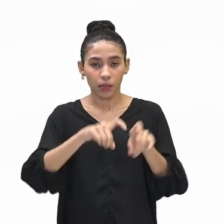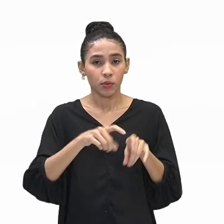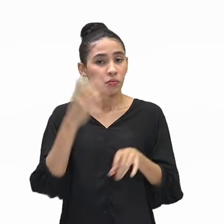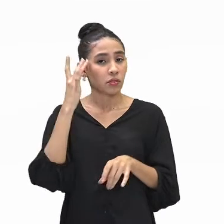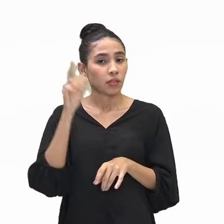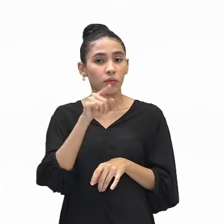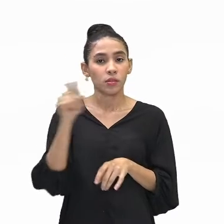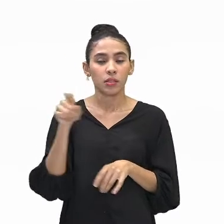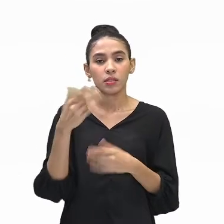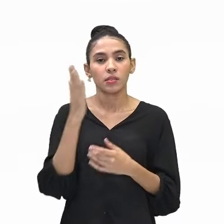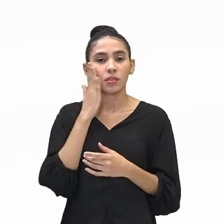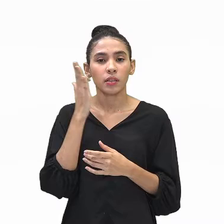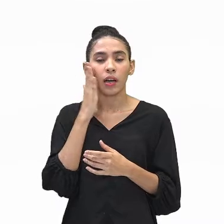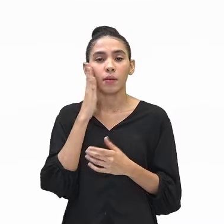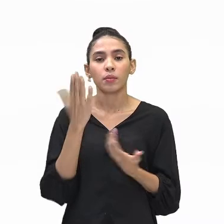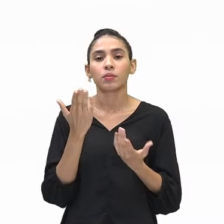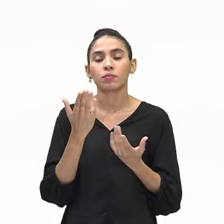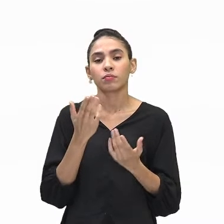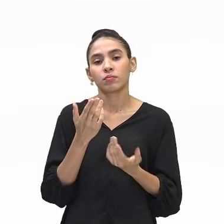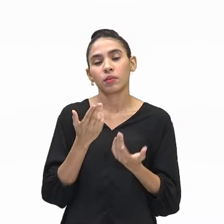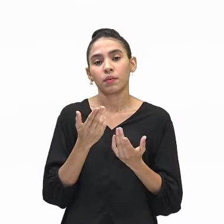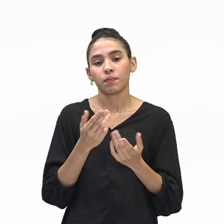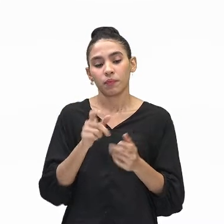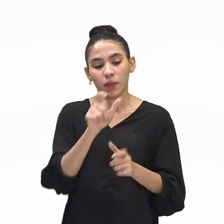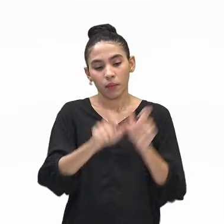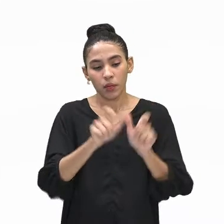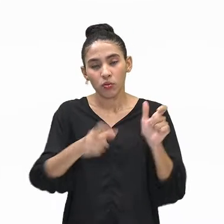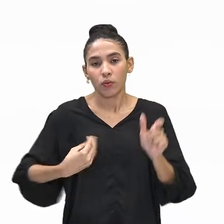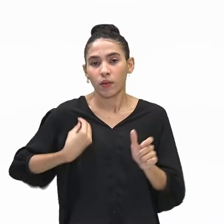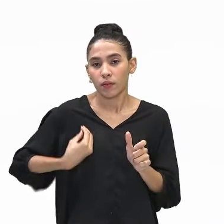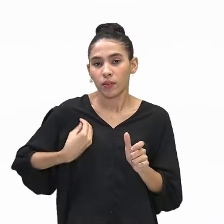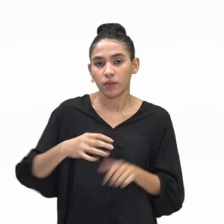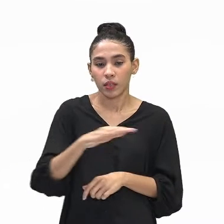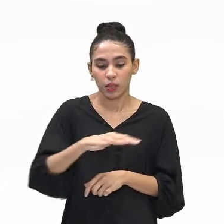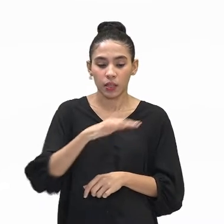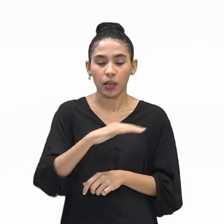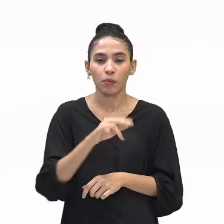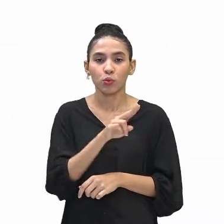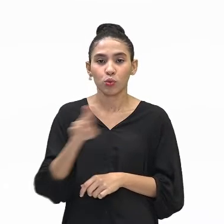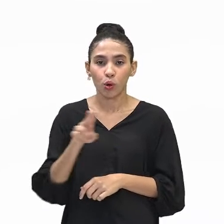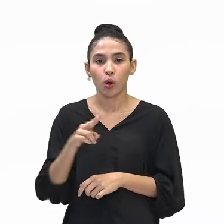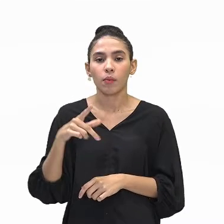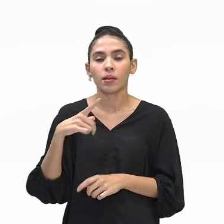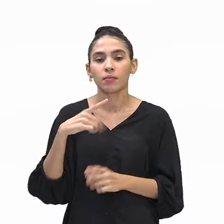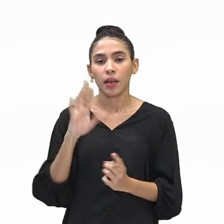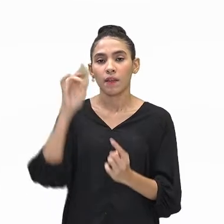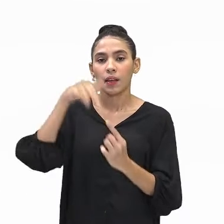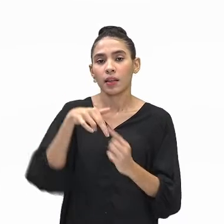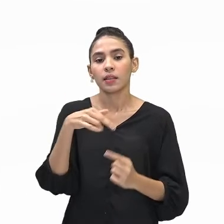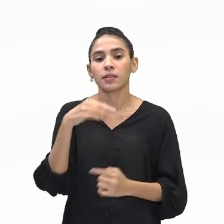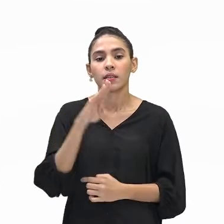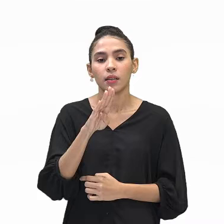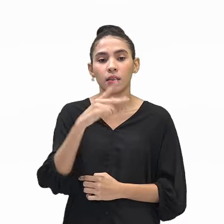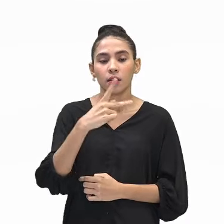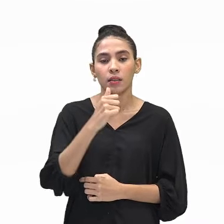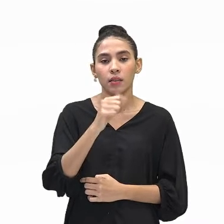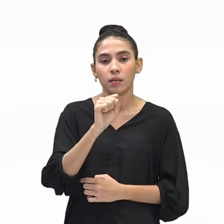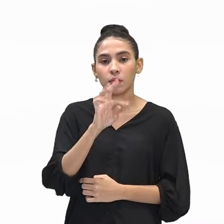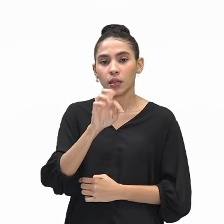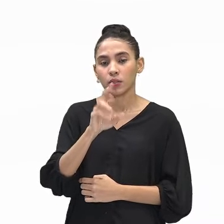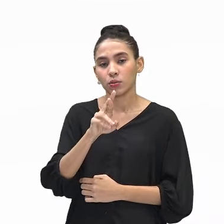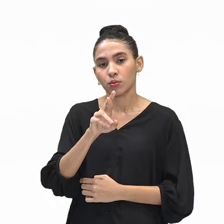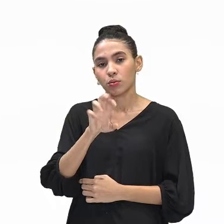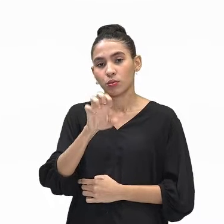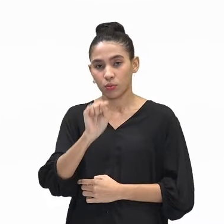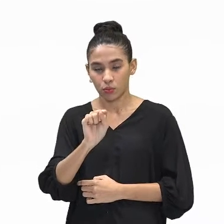rebanho são chamadas de pastores. Então, os pastores vão viver esse bucolismo, ou seja, a melhor vida